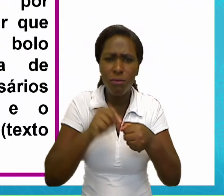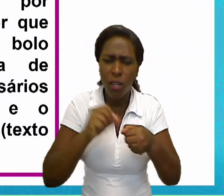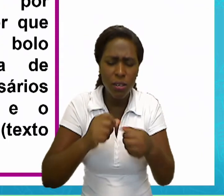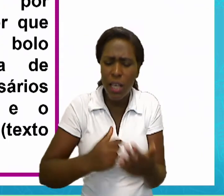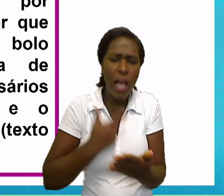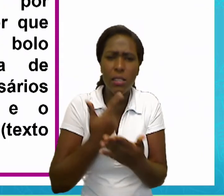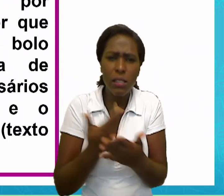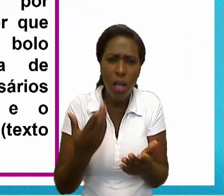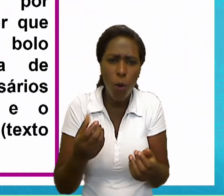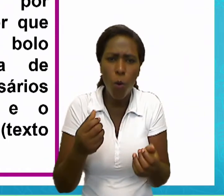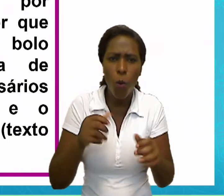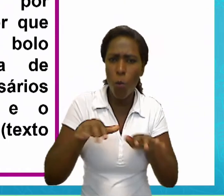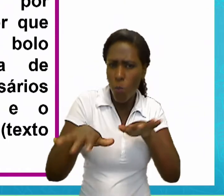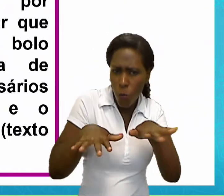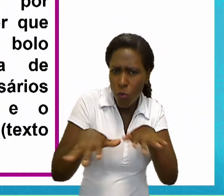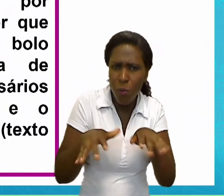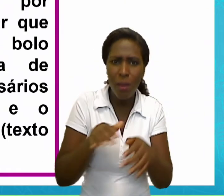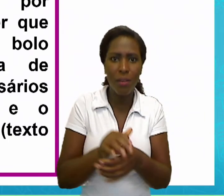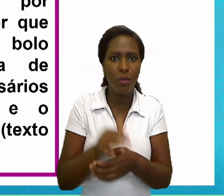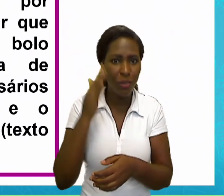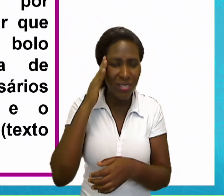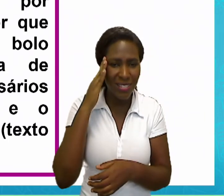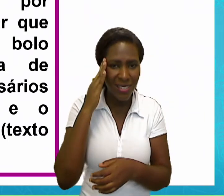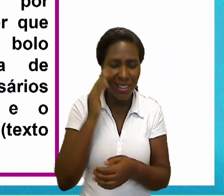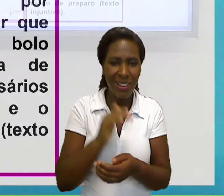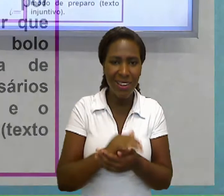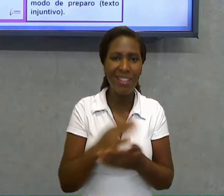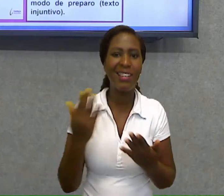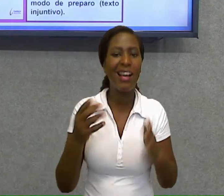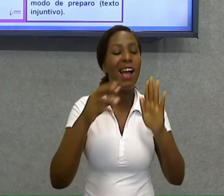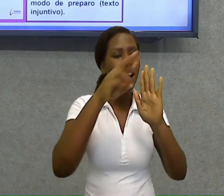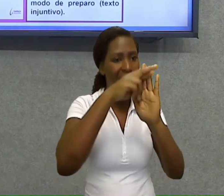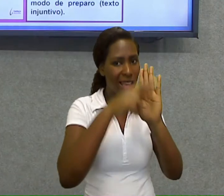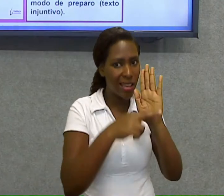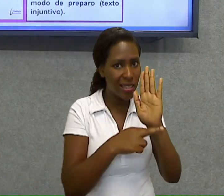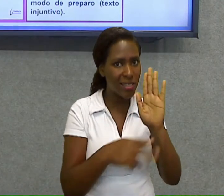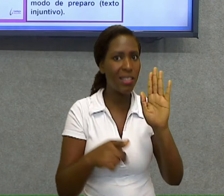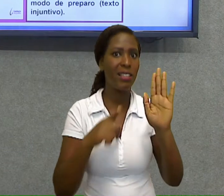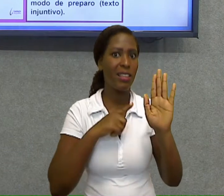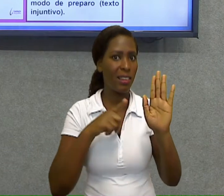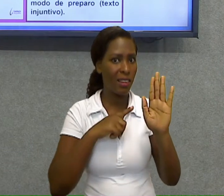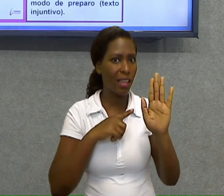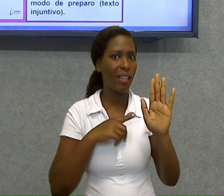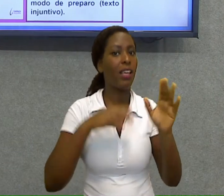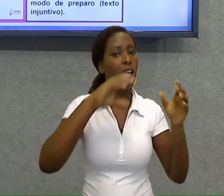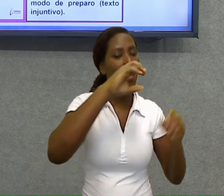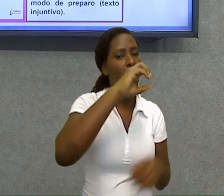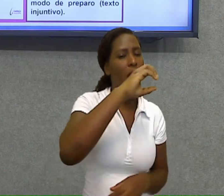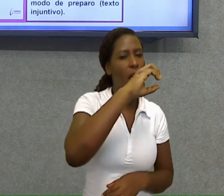eu tenho característica do texto descritivo e do texto injuntivo também.